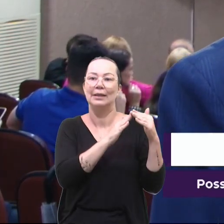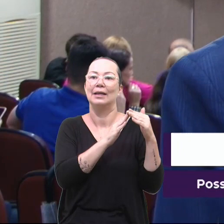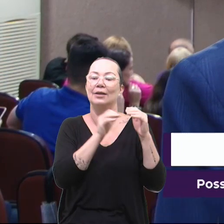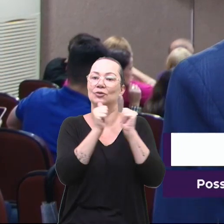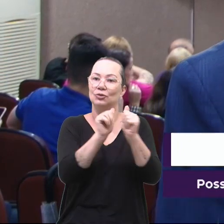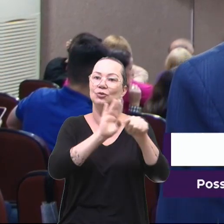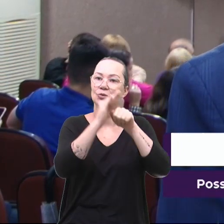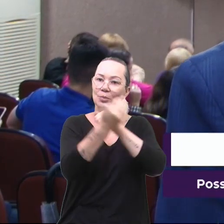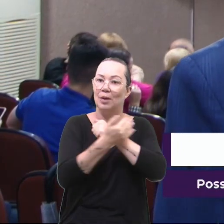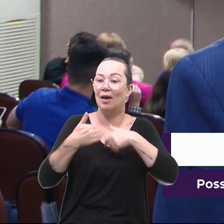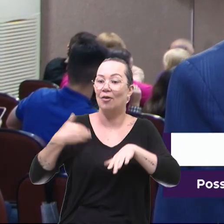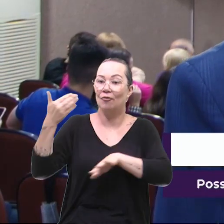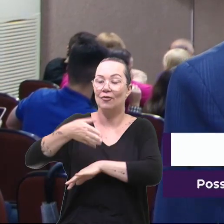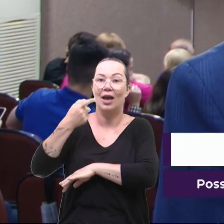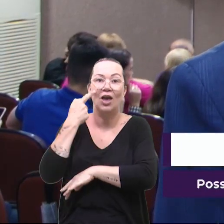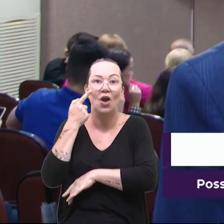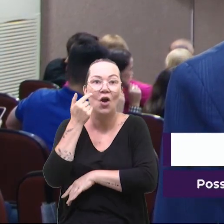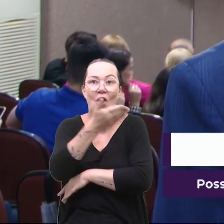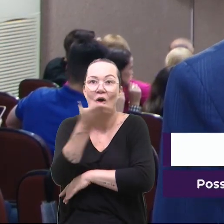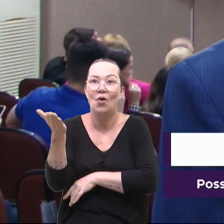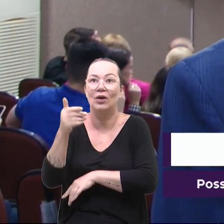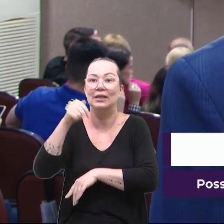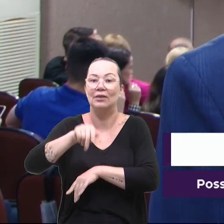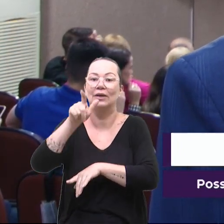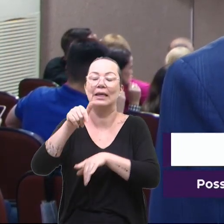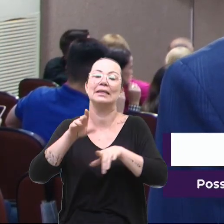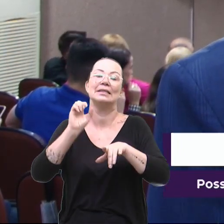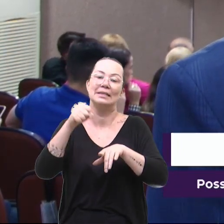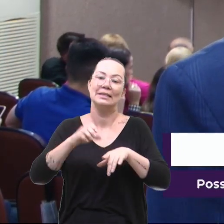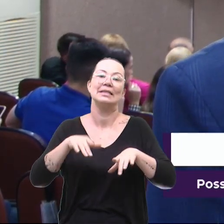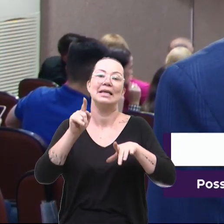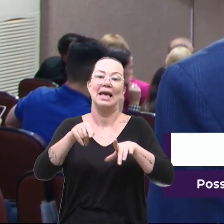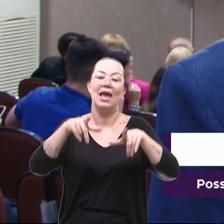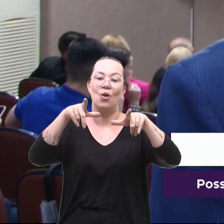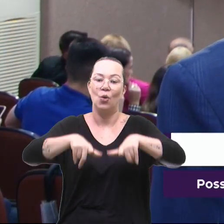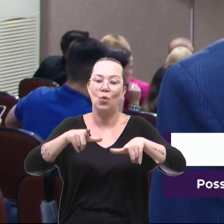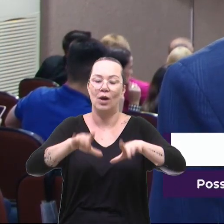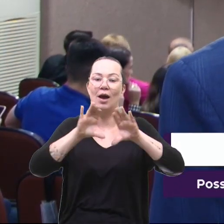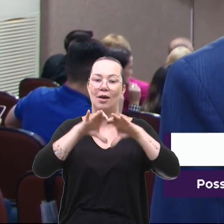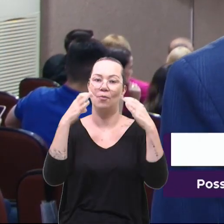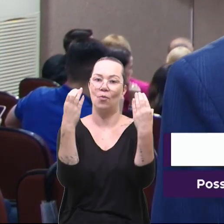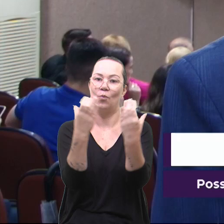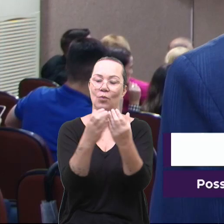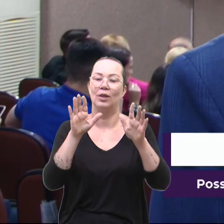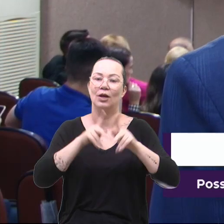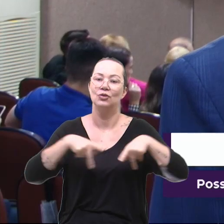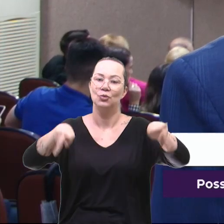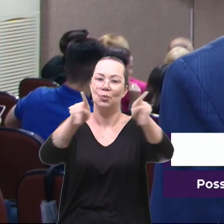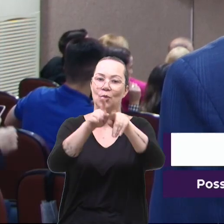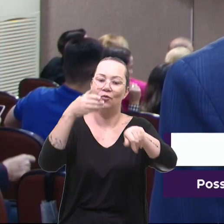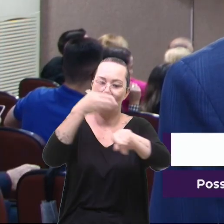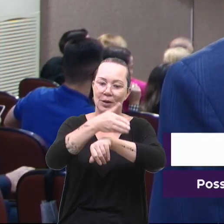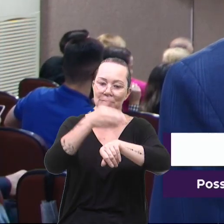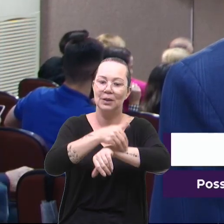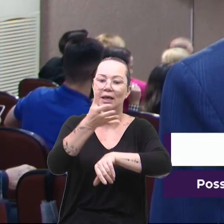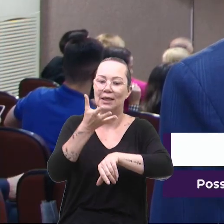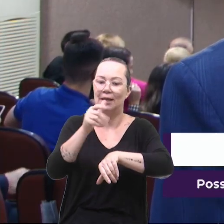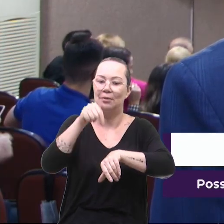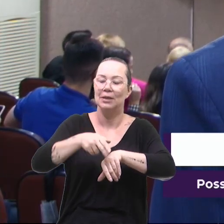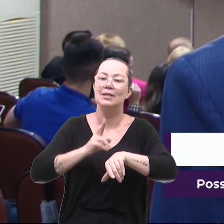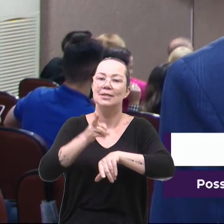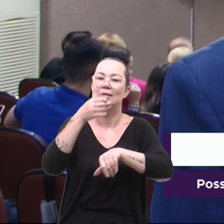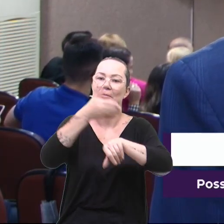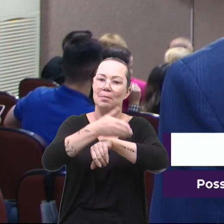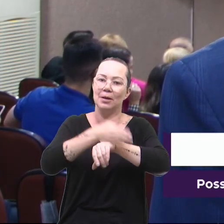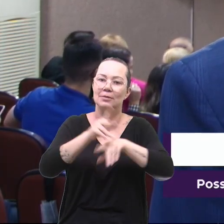bairro, vêm aqui nos prestigiar. Então aqui é a Casa do Povo e o povo que esteja presente aqui esse ano todo, e nós queremos ver sempre essa casa